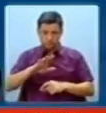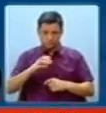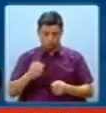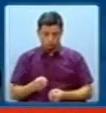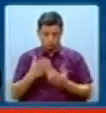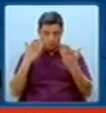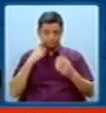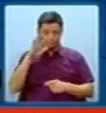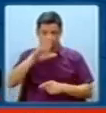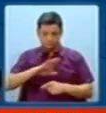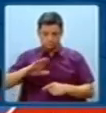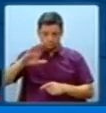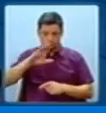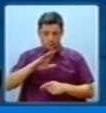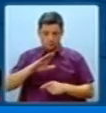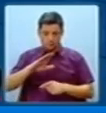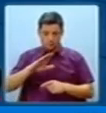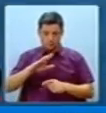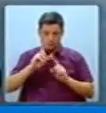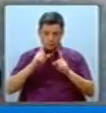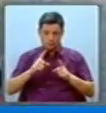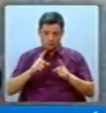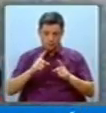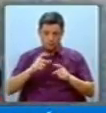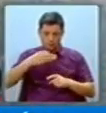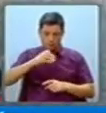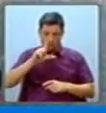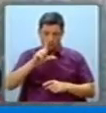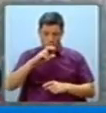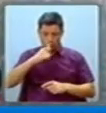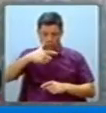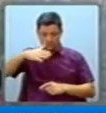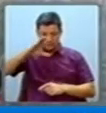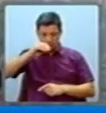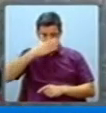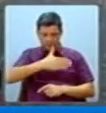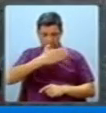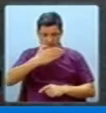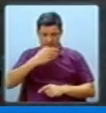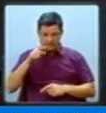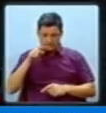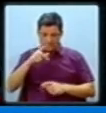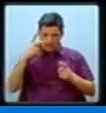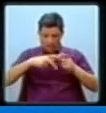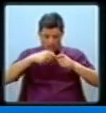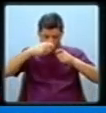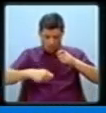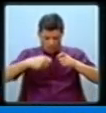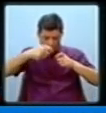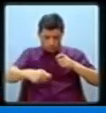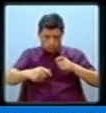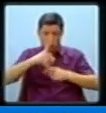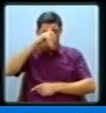as primeiras imagens de altíssima resolução tiradas a partir de Plutão, a cerca de 17 mil quilómetros, quando a New Horizons passou.